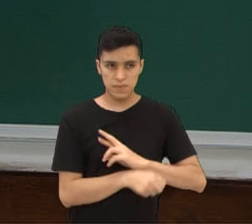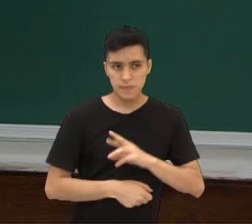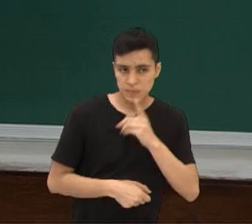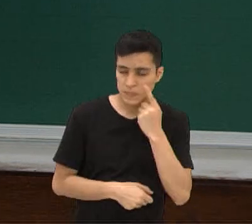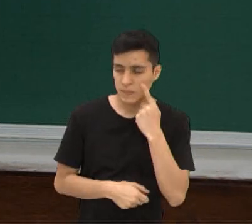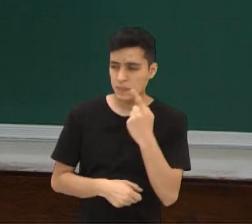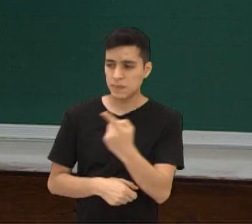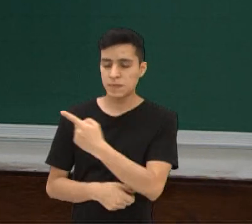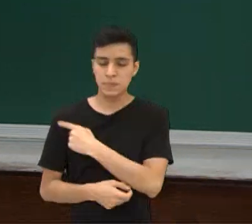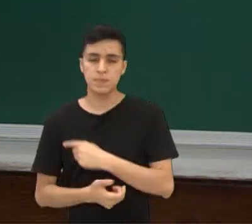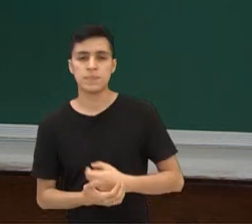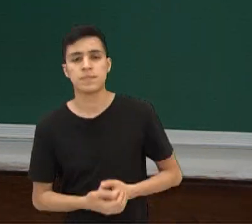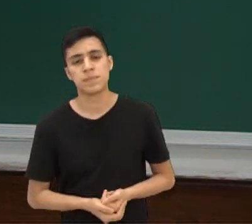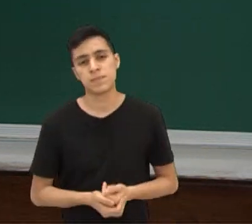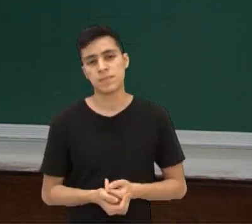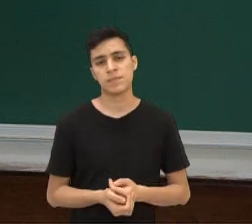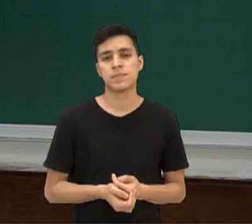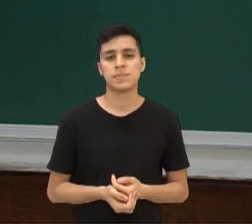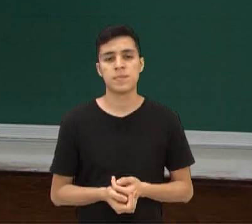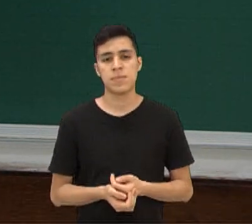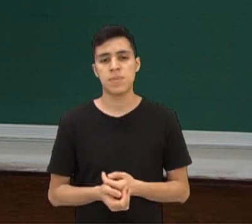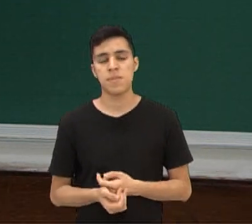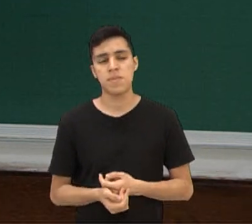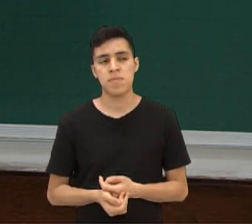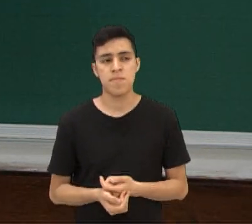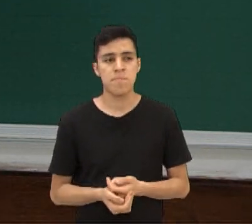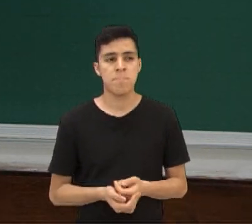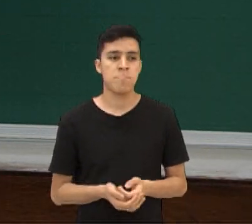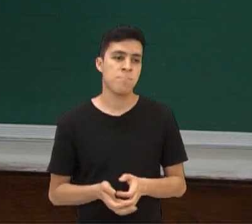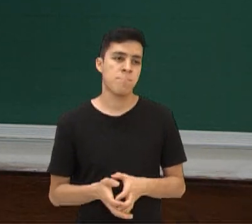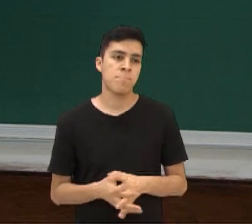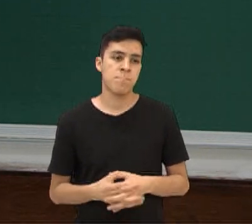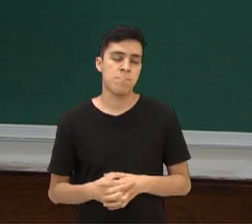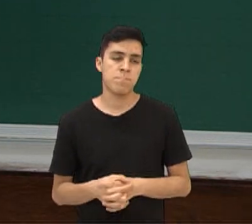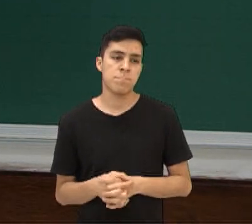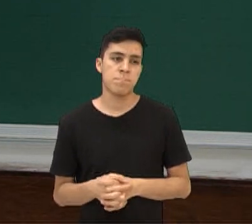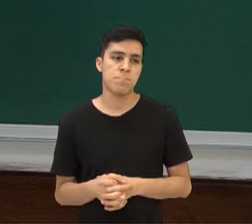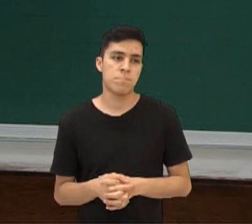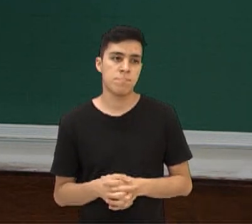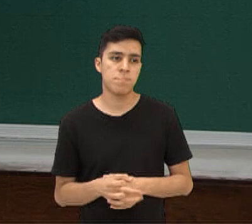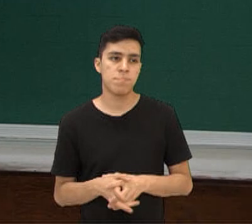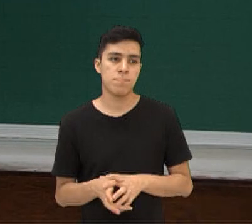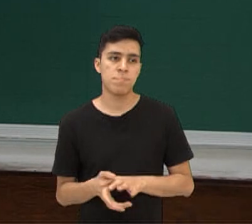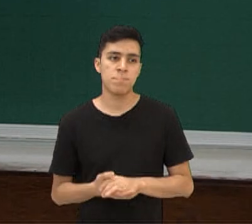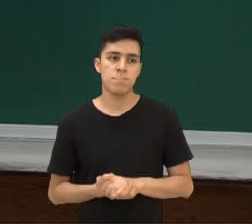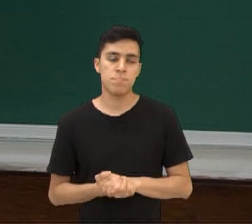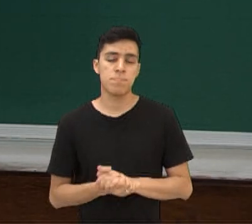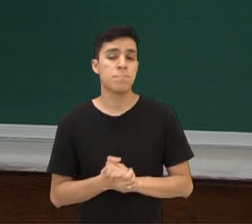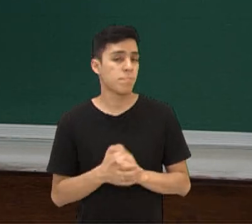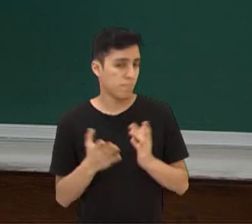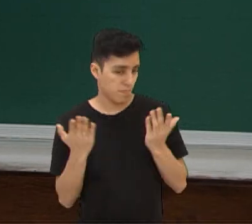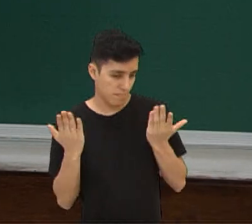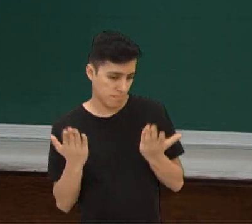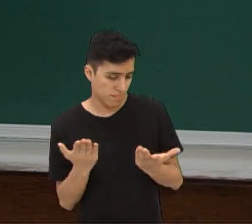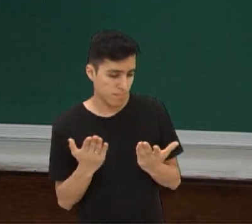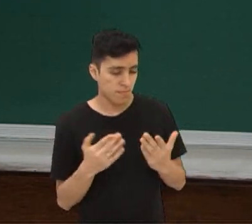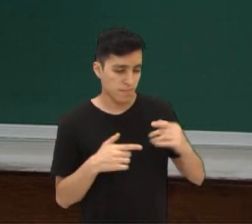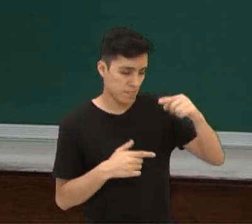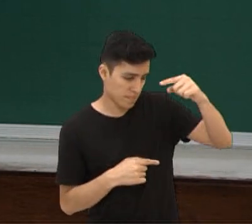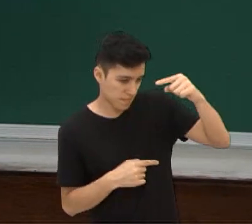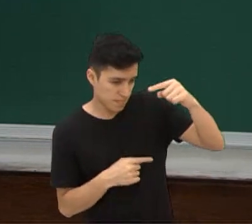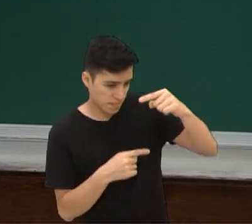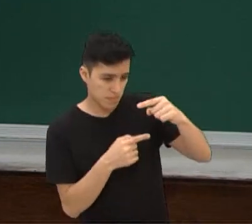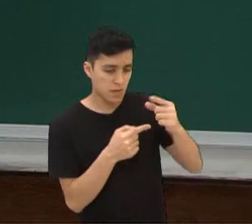which express the personal thoughts and feelings of the person who wrote it. Então vejam, né, um pequeno poema